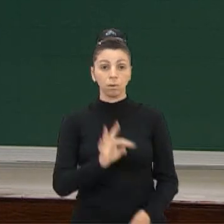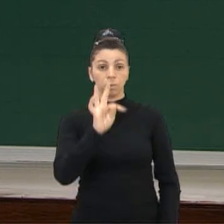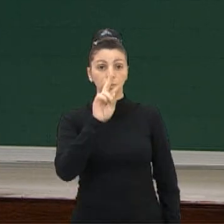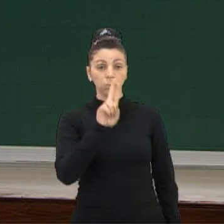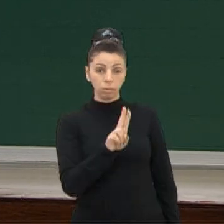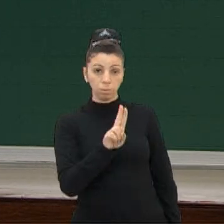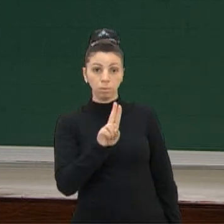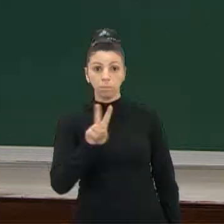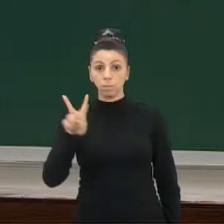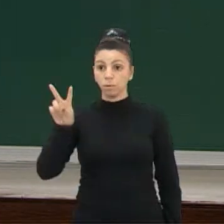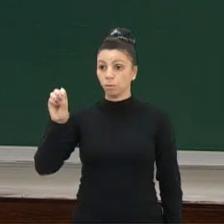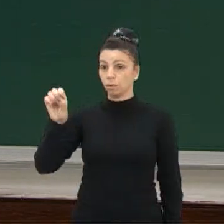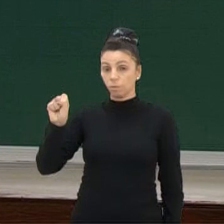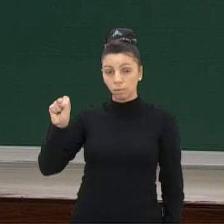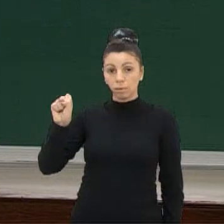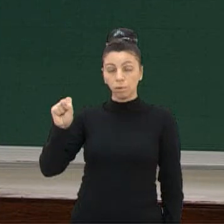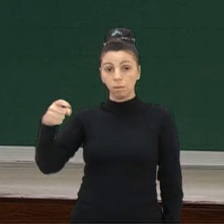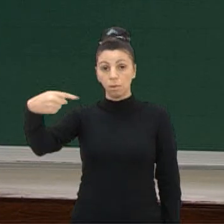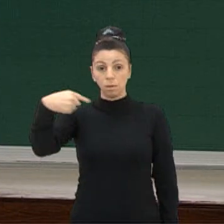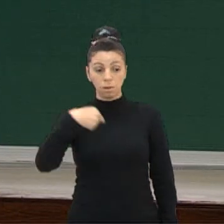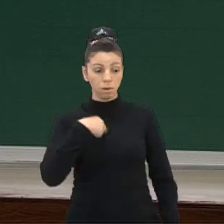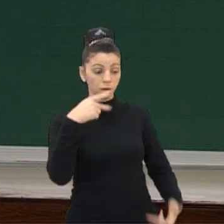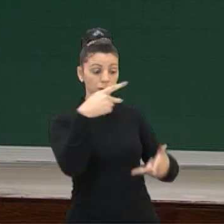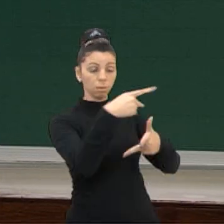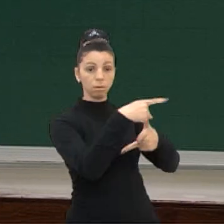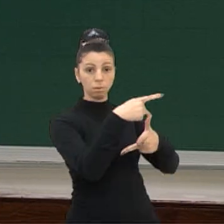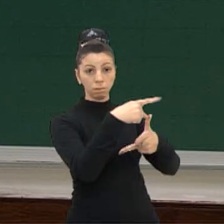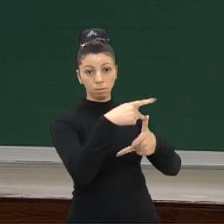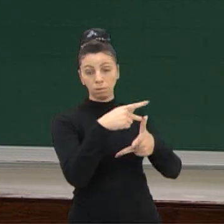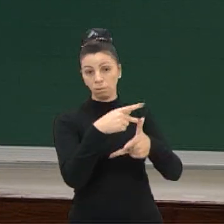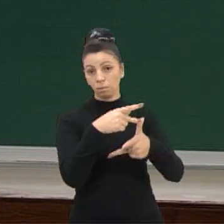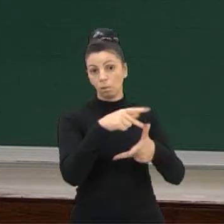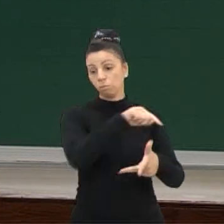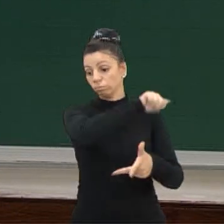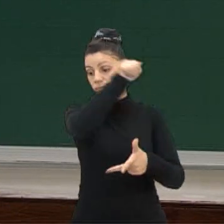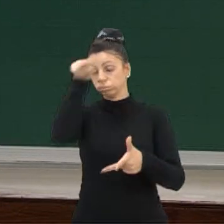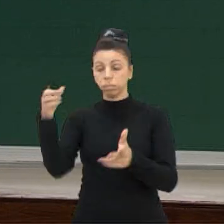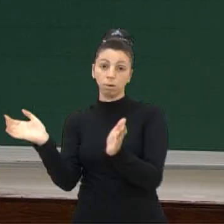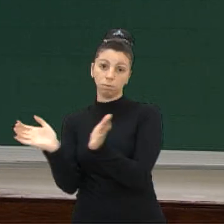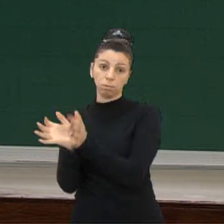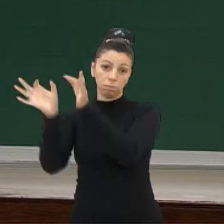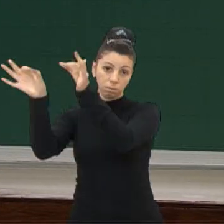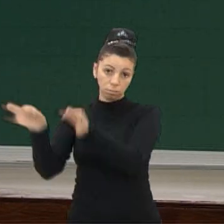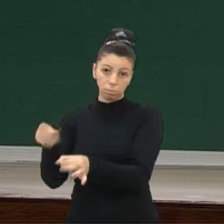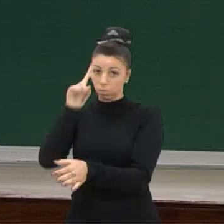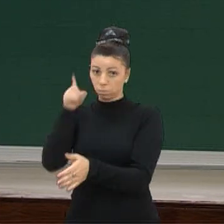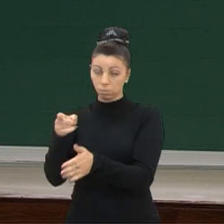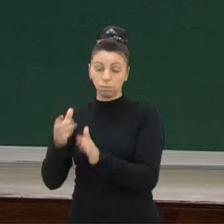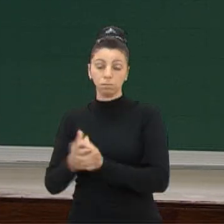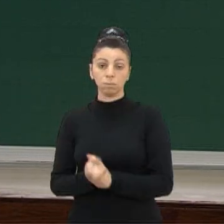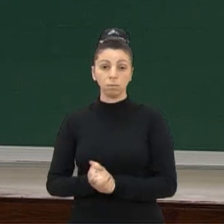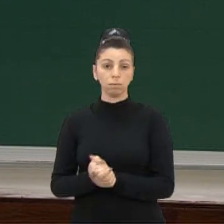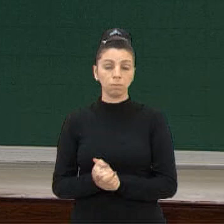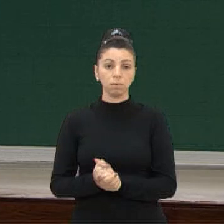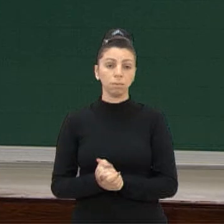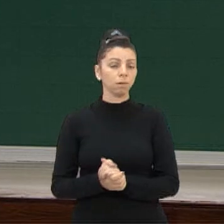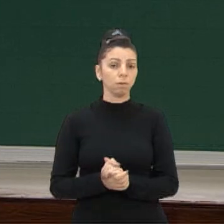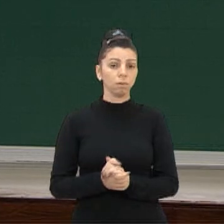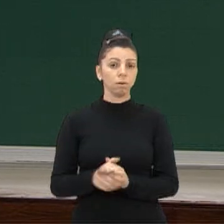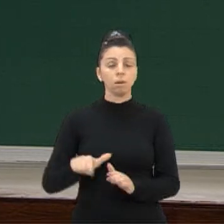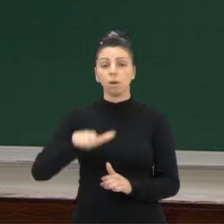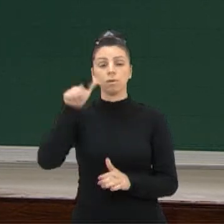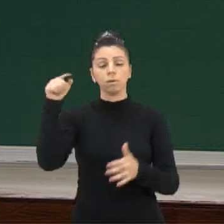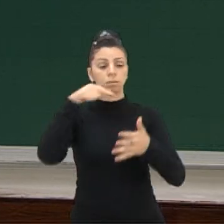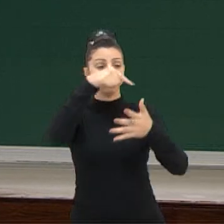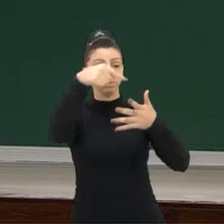afirmativo. Lembrando que o eu, a primeira pessoa do singular, não se conjuga no imperativo afirmativo, tá? E as demais pessoas, professora? O que a gente faz